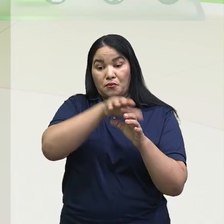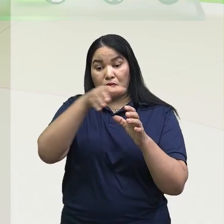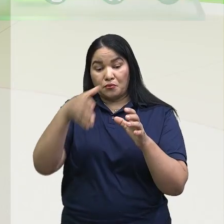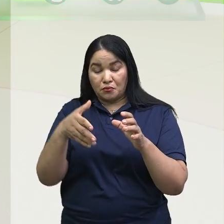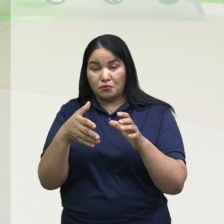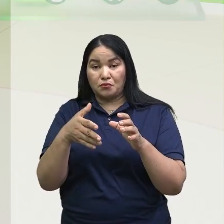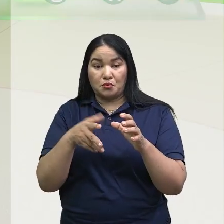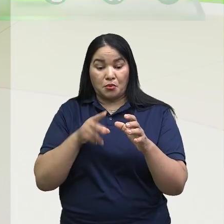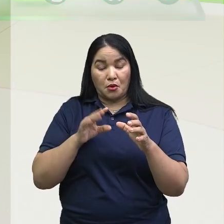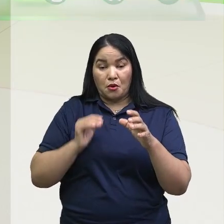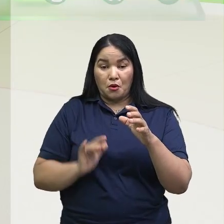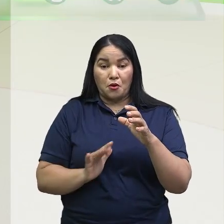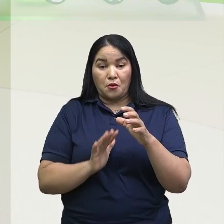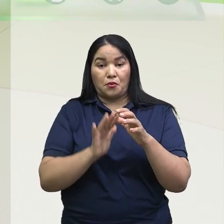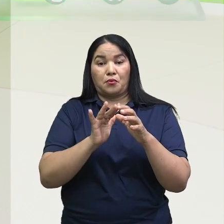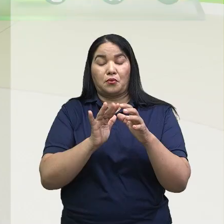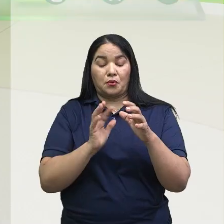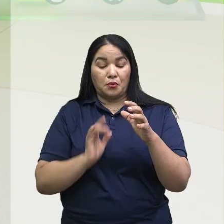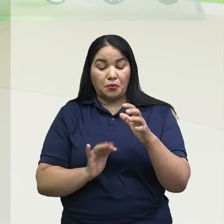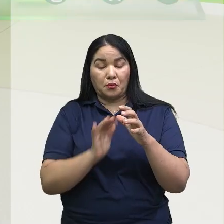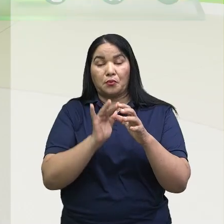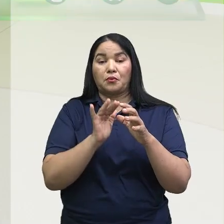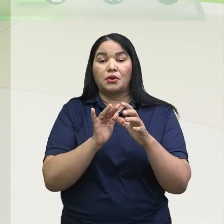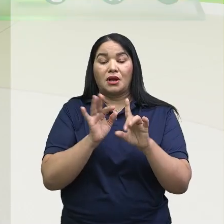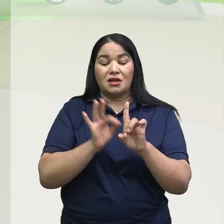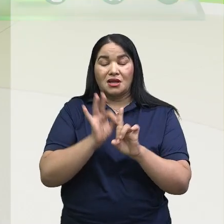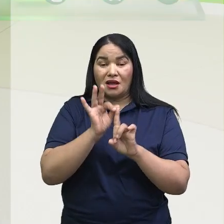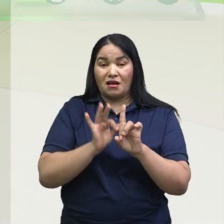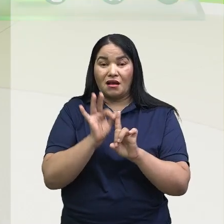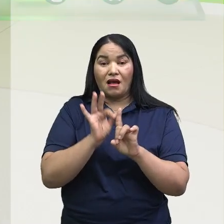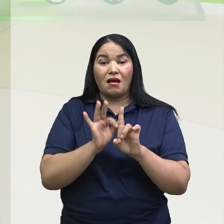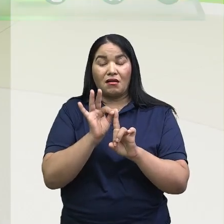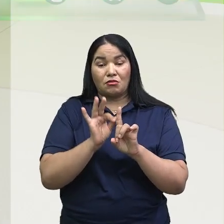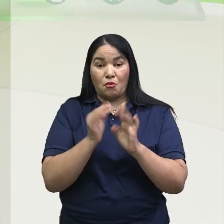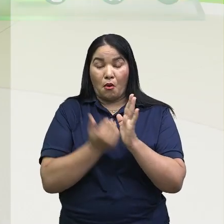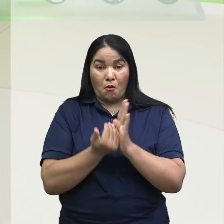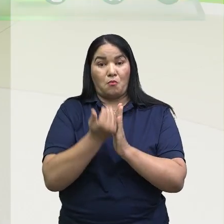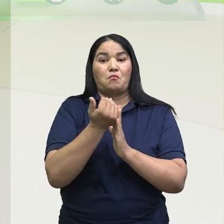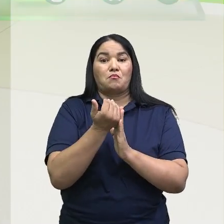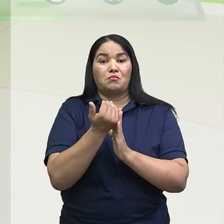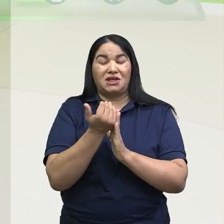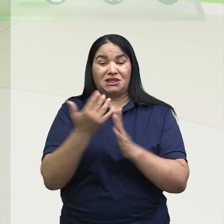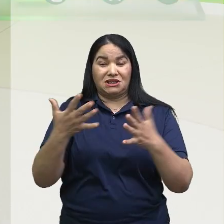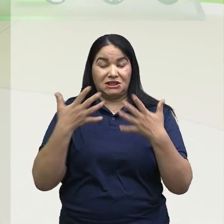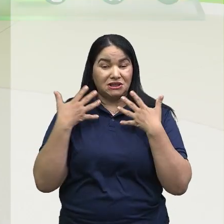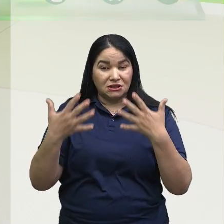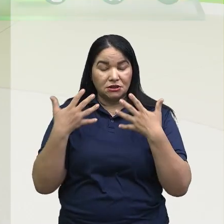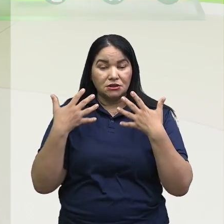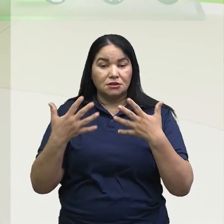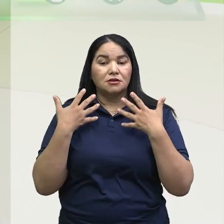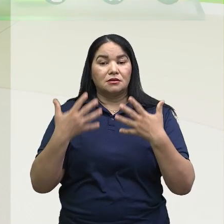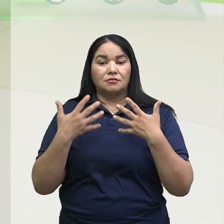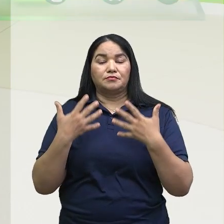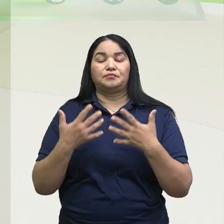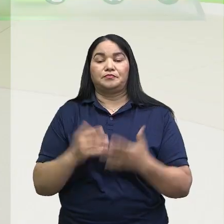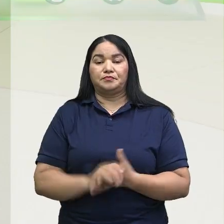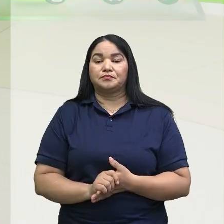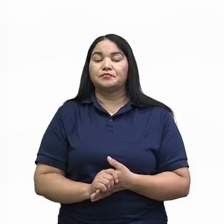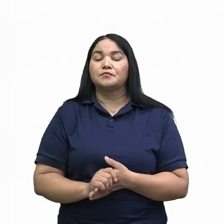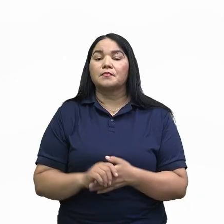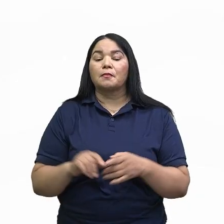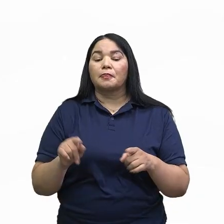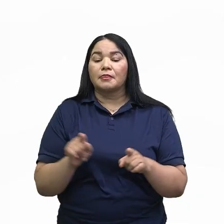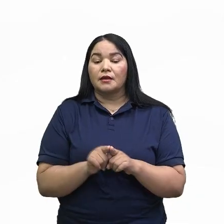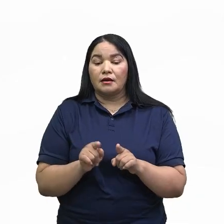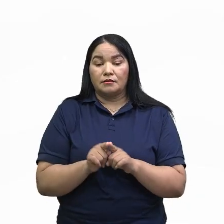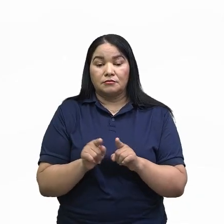aumenta o calor, né? Na verdade, acontece o aquecimento global com o aumento dessa temperatura. Tá? Então, a gente vai